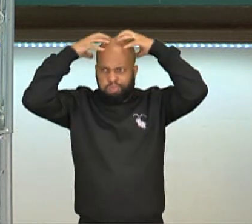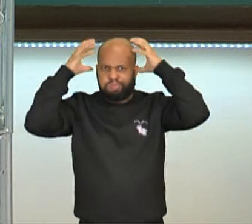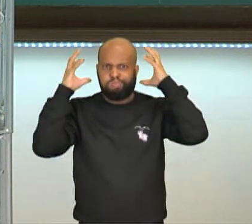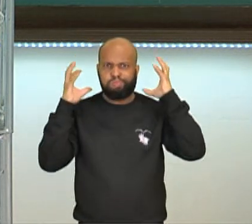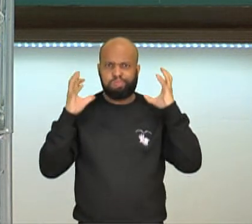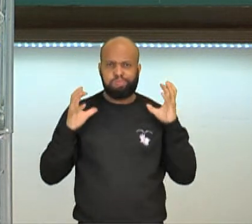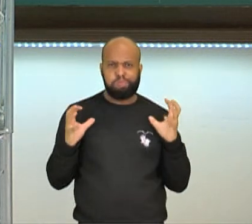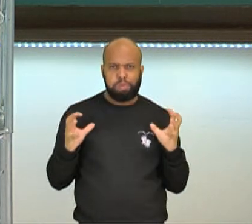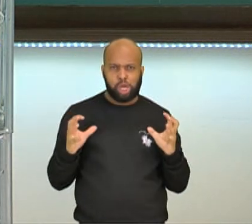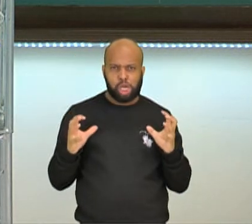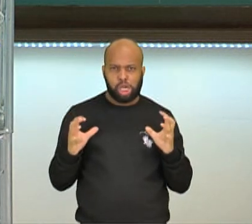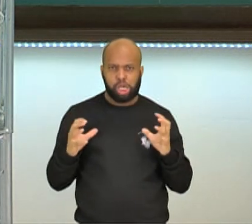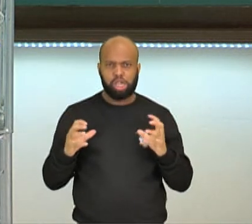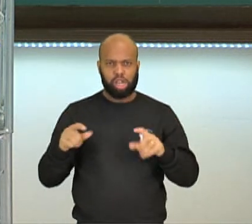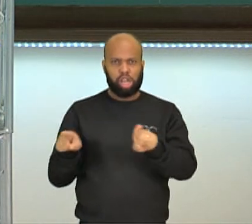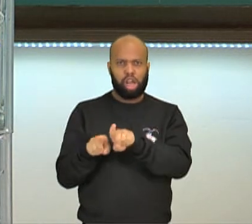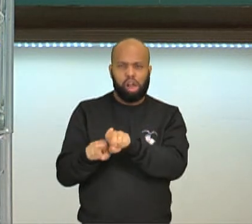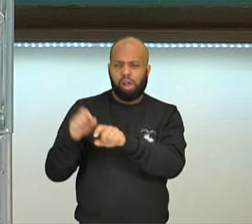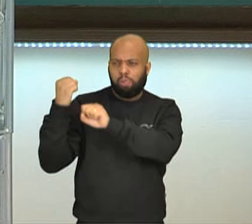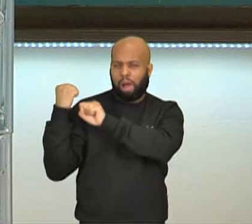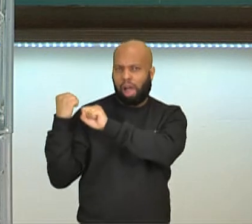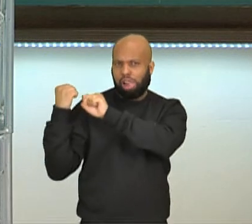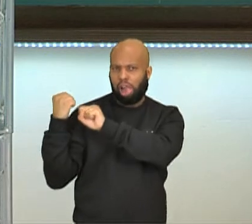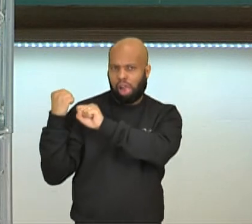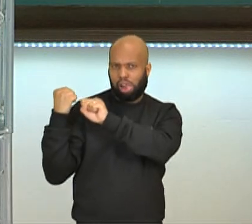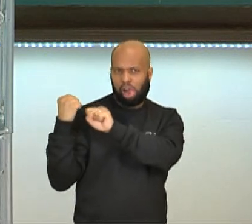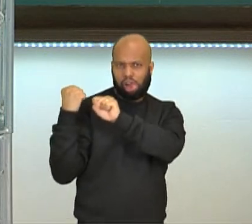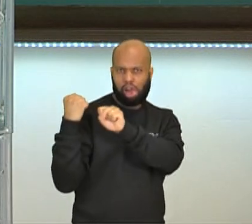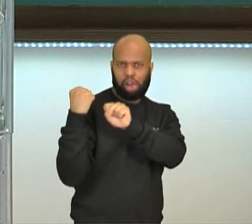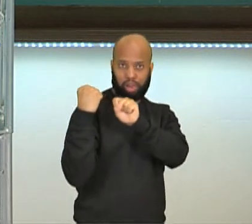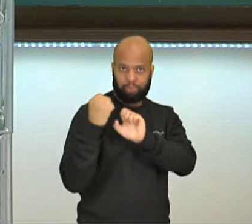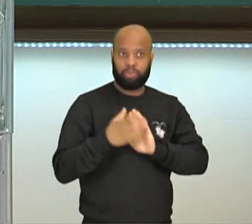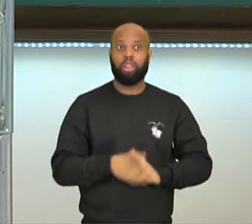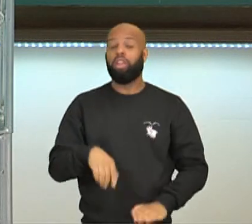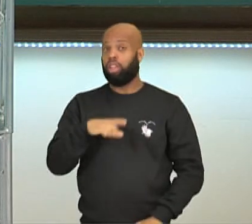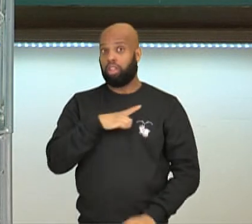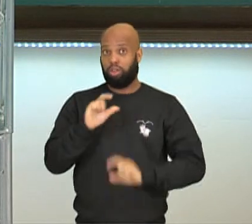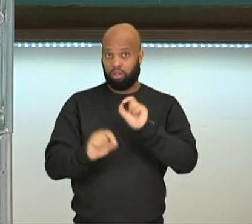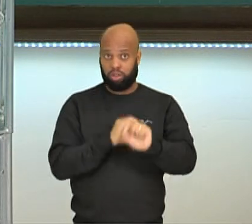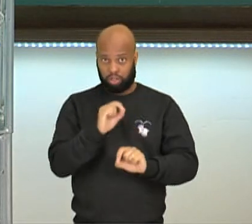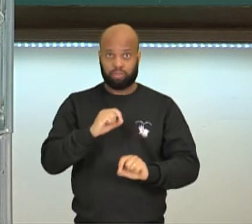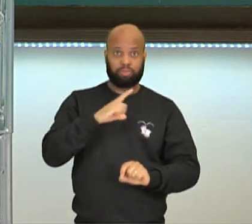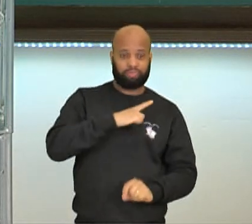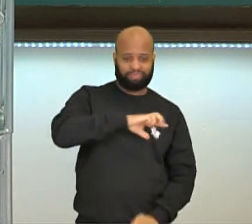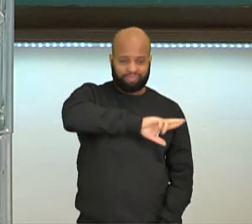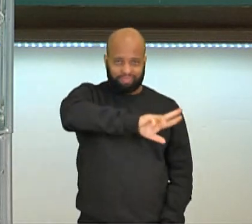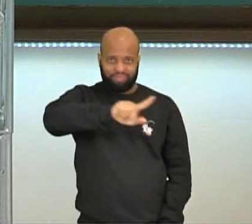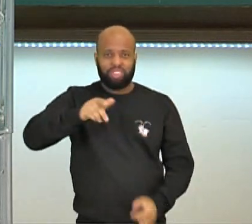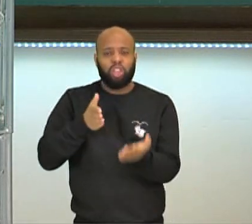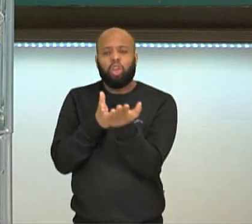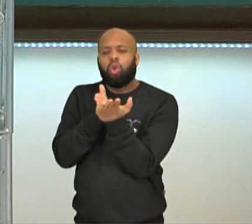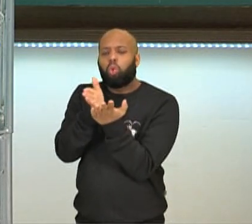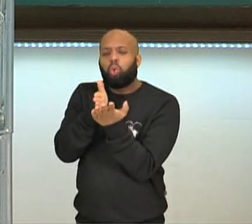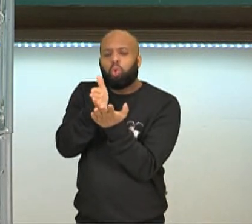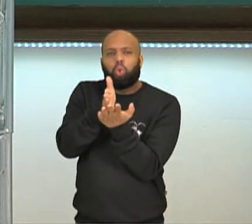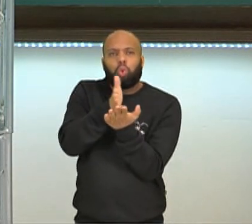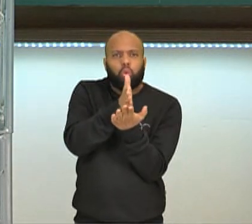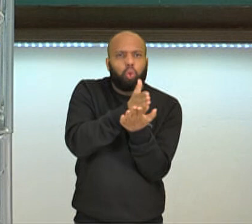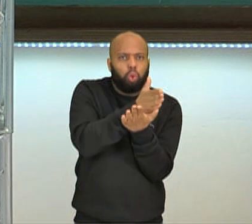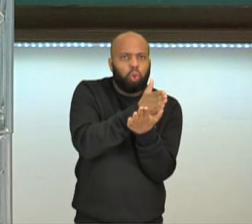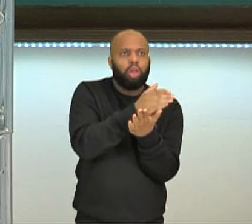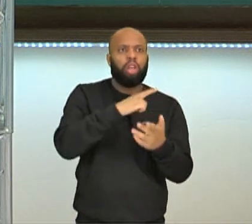outras espécies, inclusive o Australopithecus, que do Australopithecus vai surgir outras ramificações até chegar na